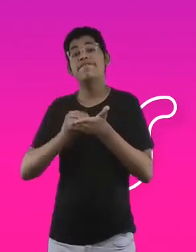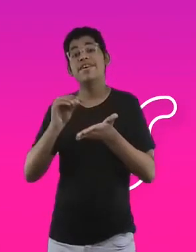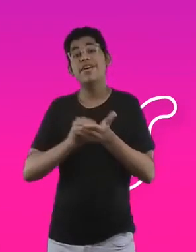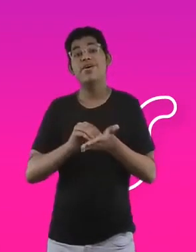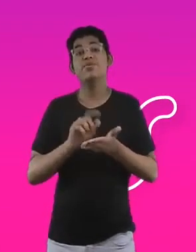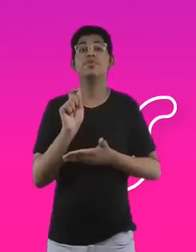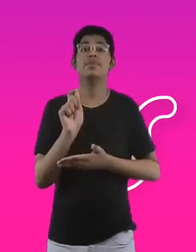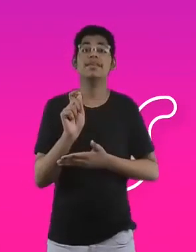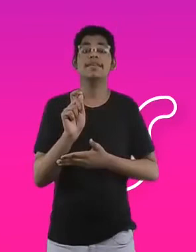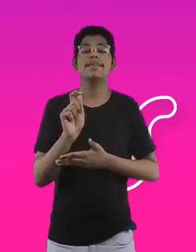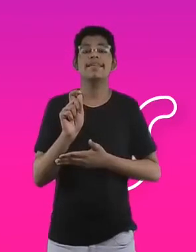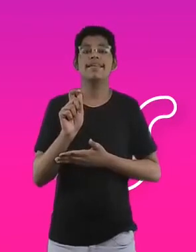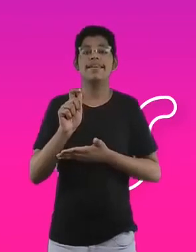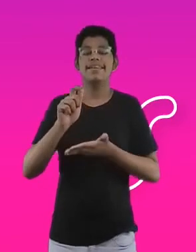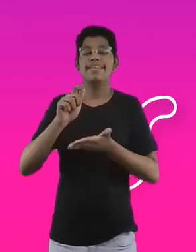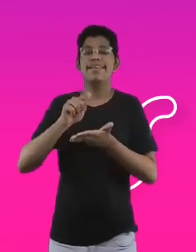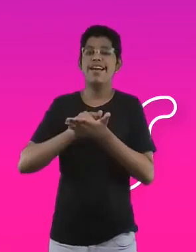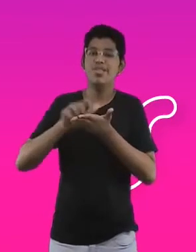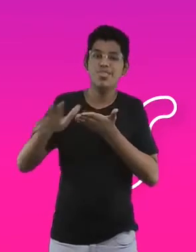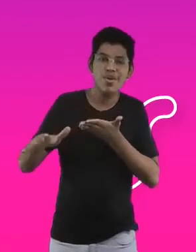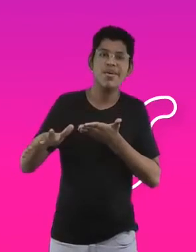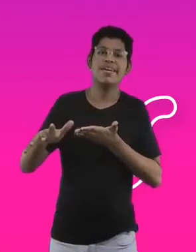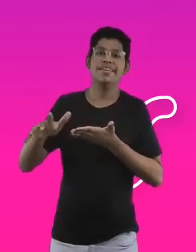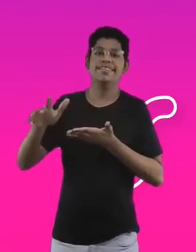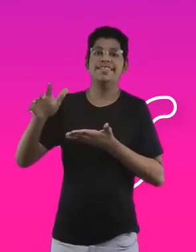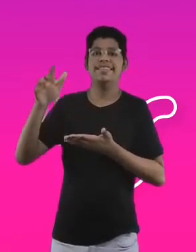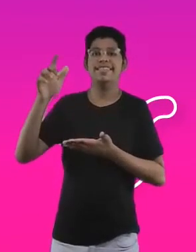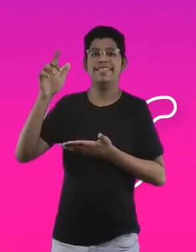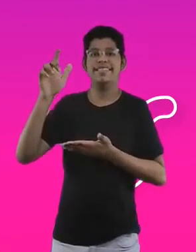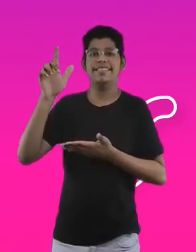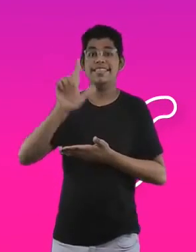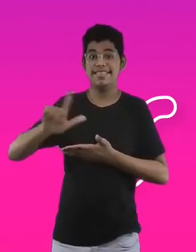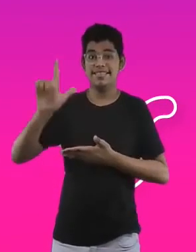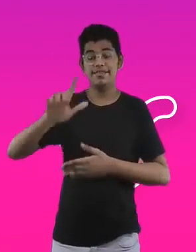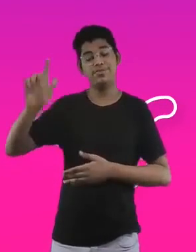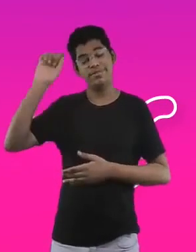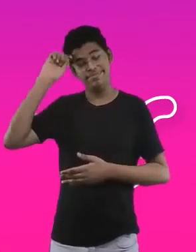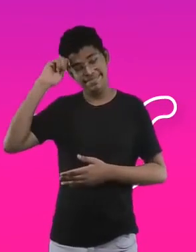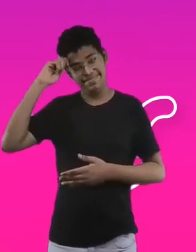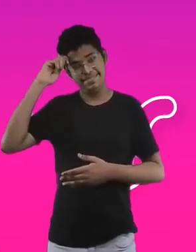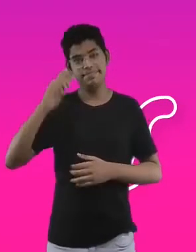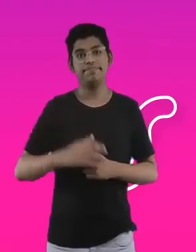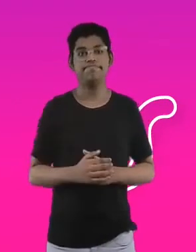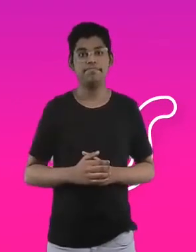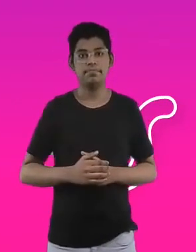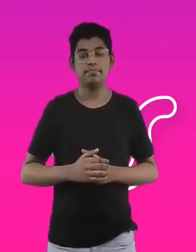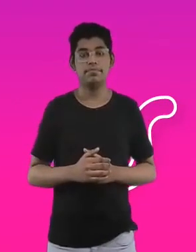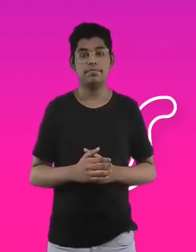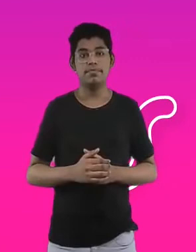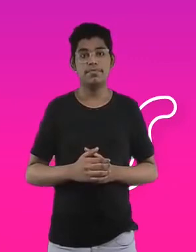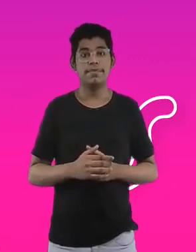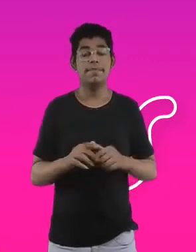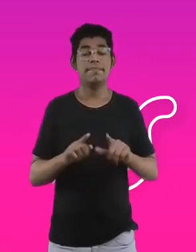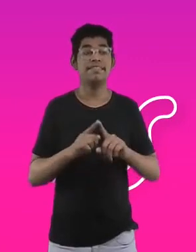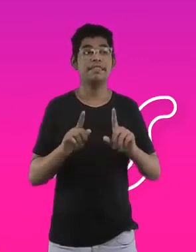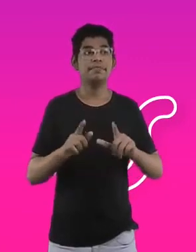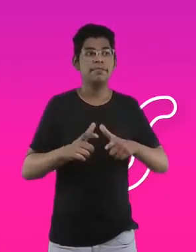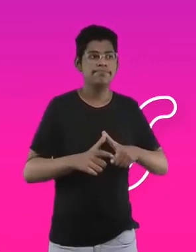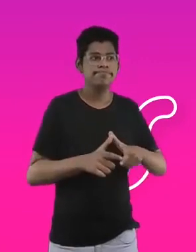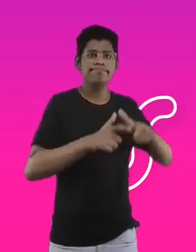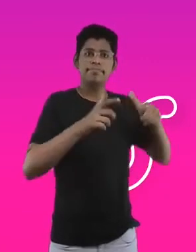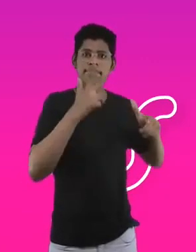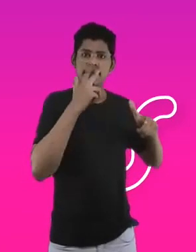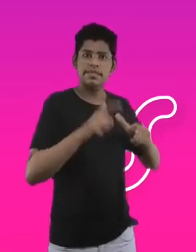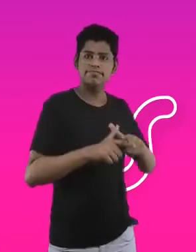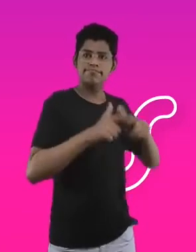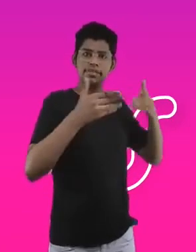né, nesse espaço que é o cyberespaço, né. Só que, ao mesmo tempo, ele amplia esse lugar e decide escrever sobre a